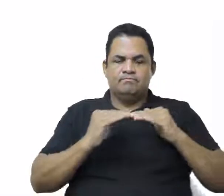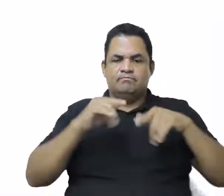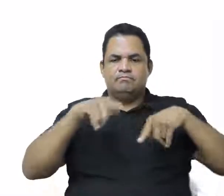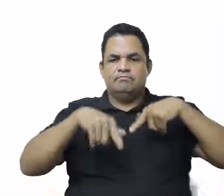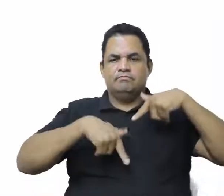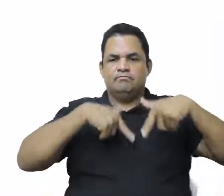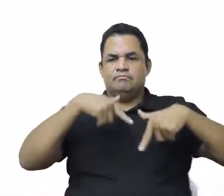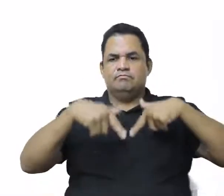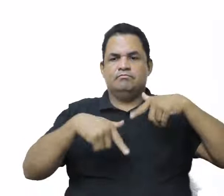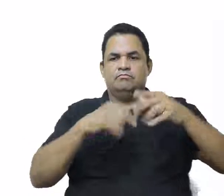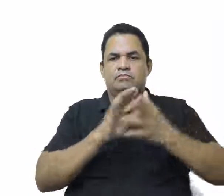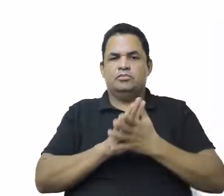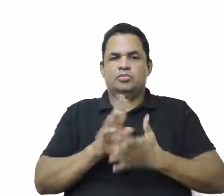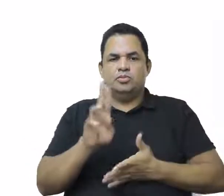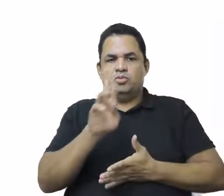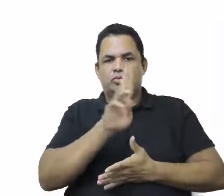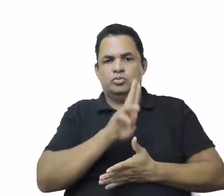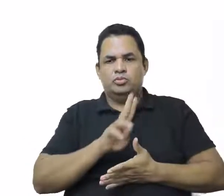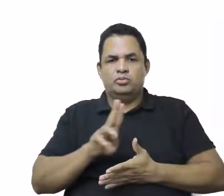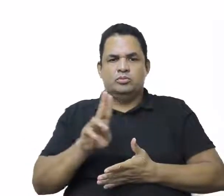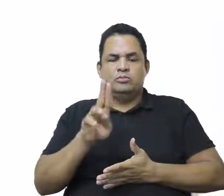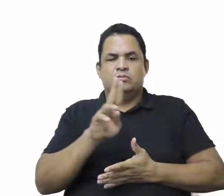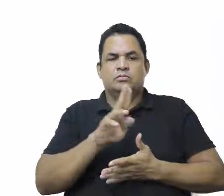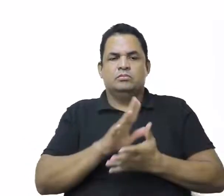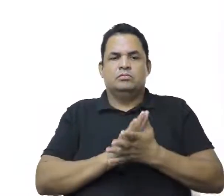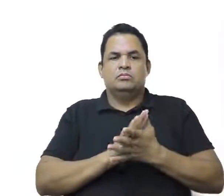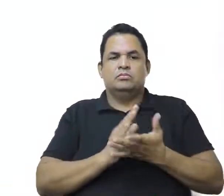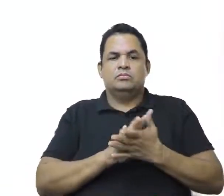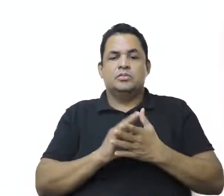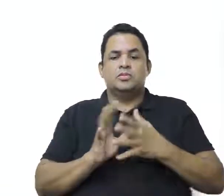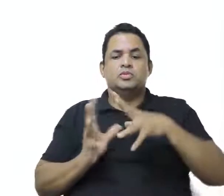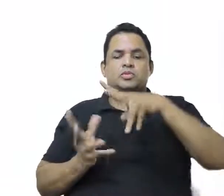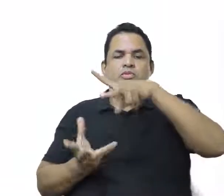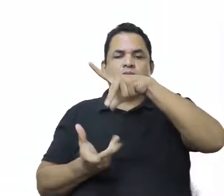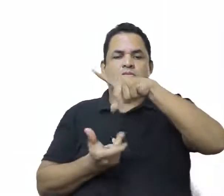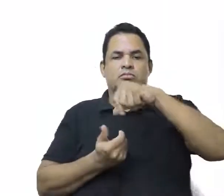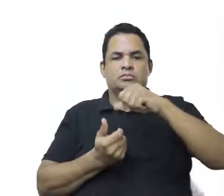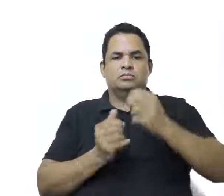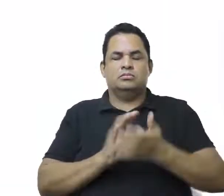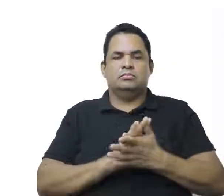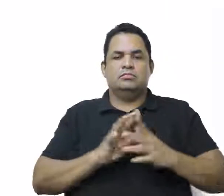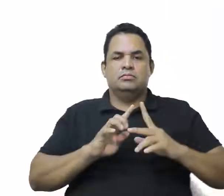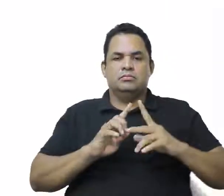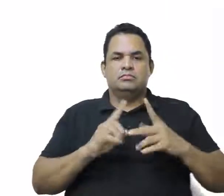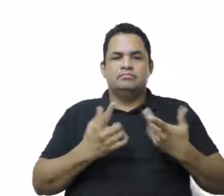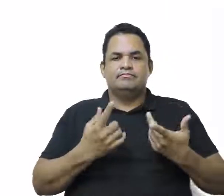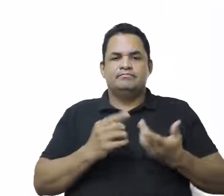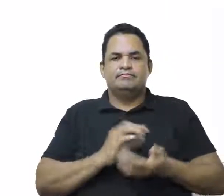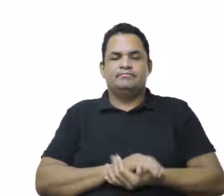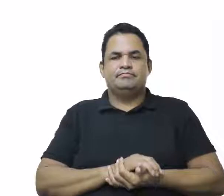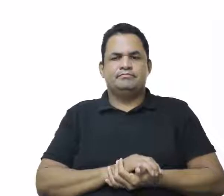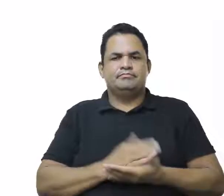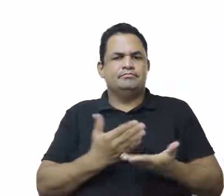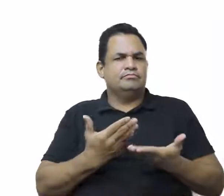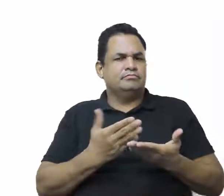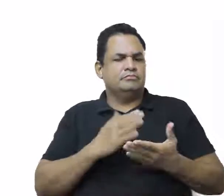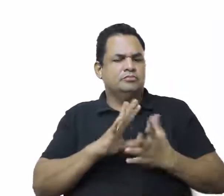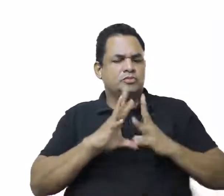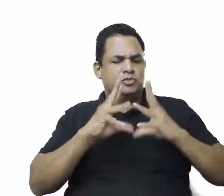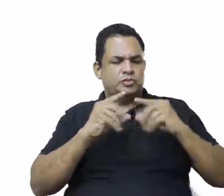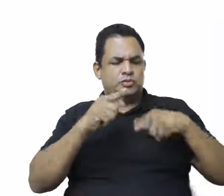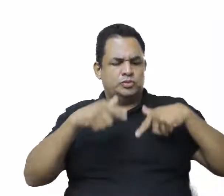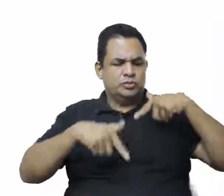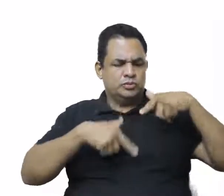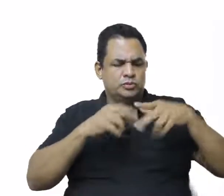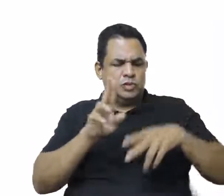homogeneização da produção e do consumo em nível global. Tenta colocar, né, toda a produção,